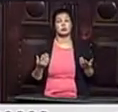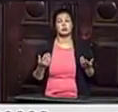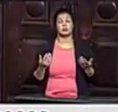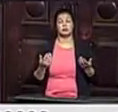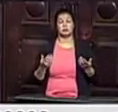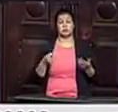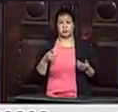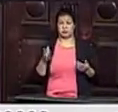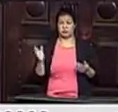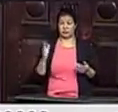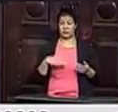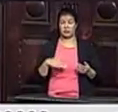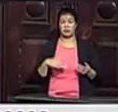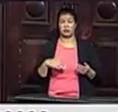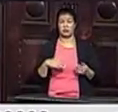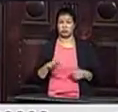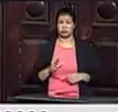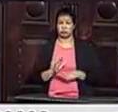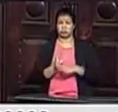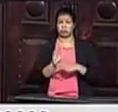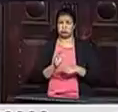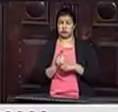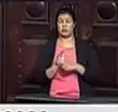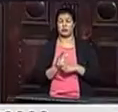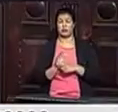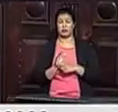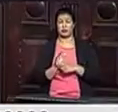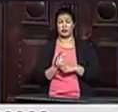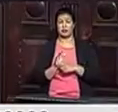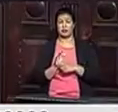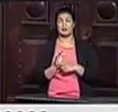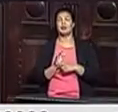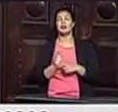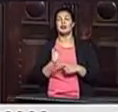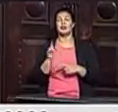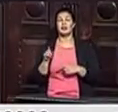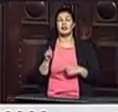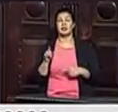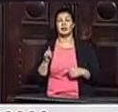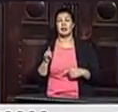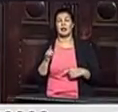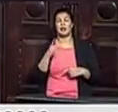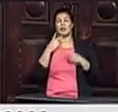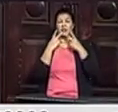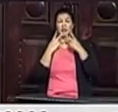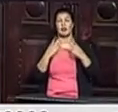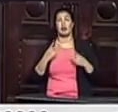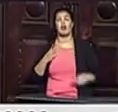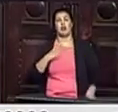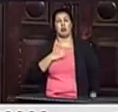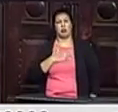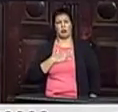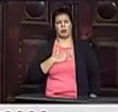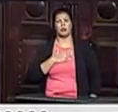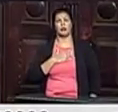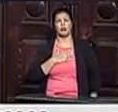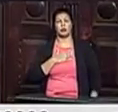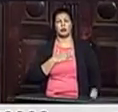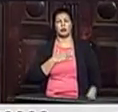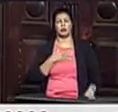vem defender anistia, você já está dizendo: eu